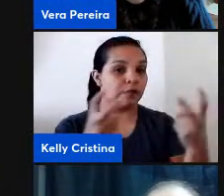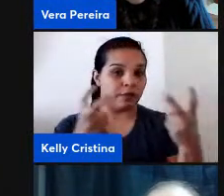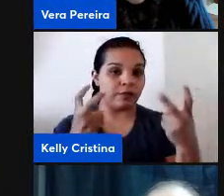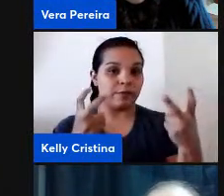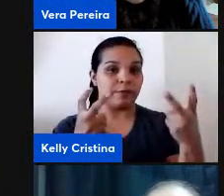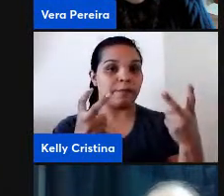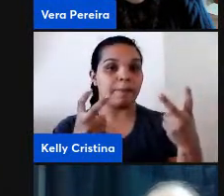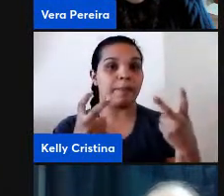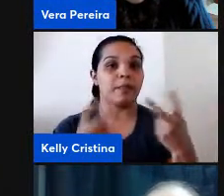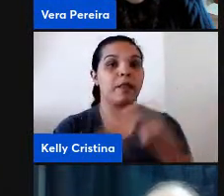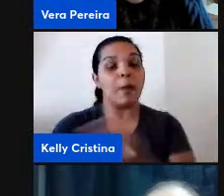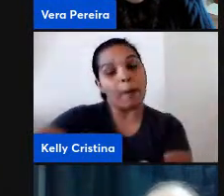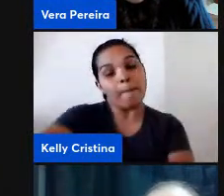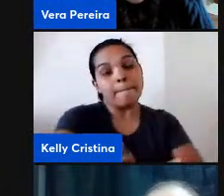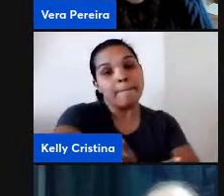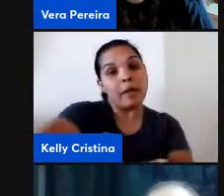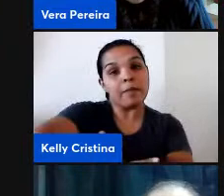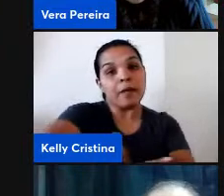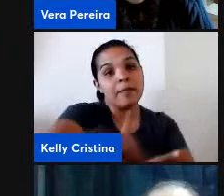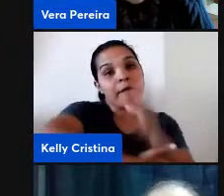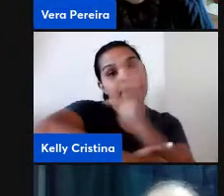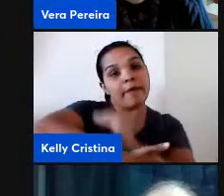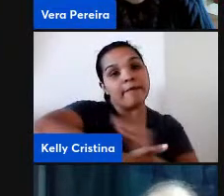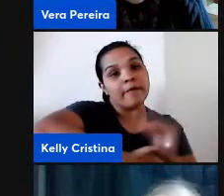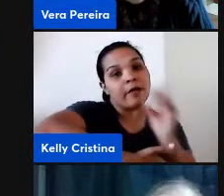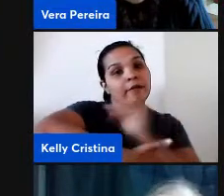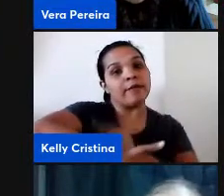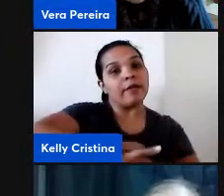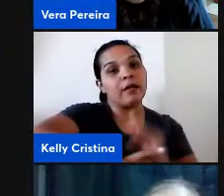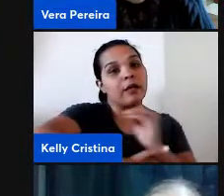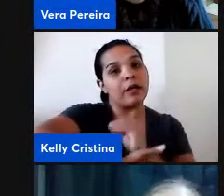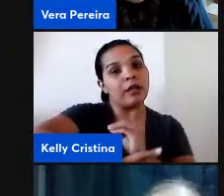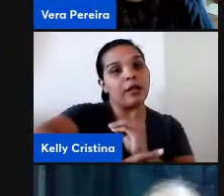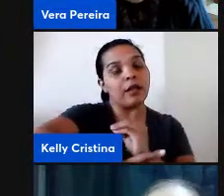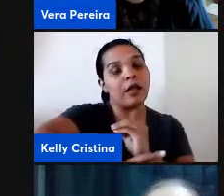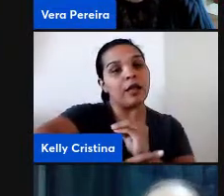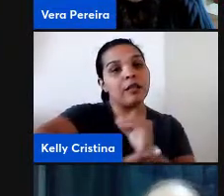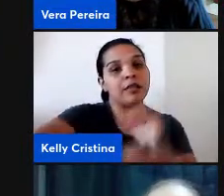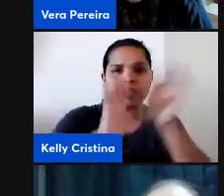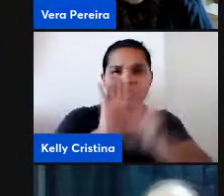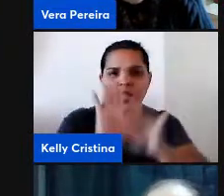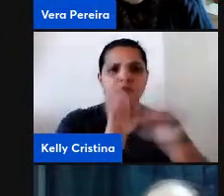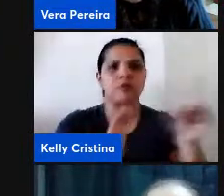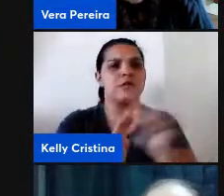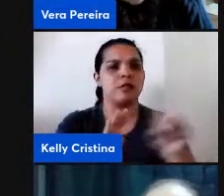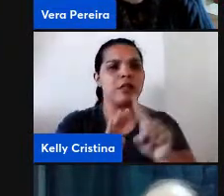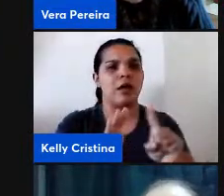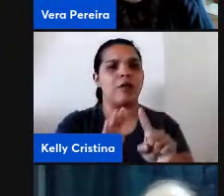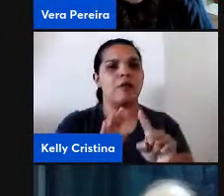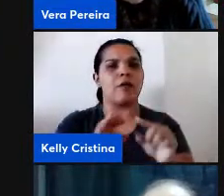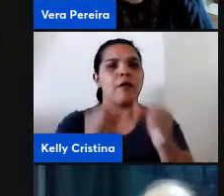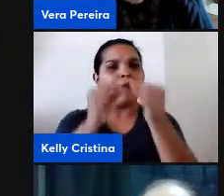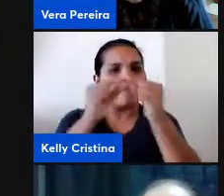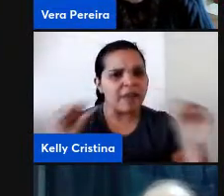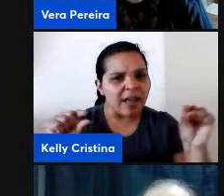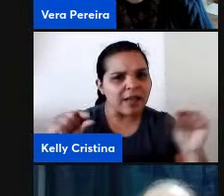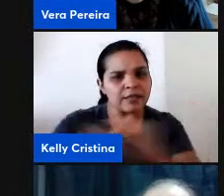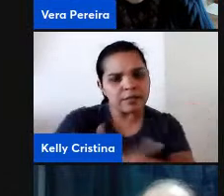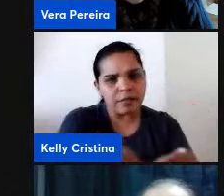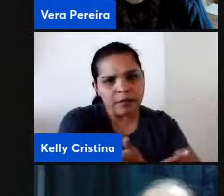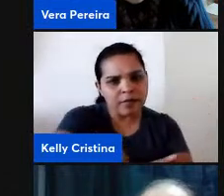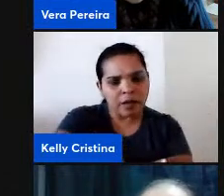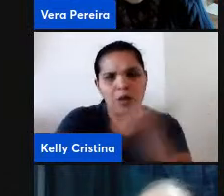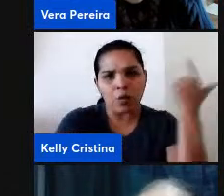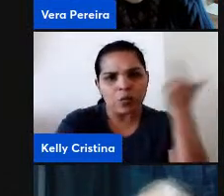bebê. O bebê fala textos? Não. O bebê fala frases? Não. O